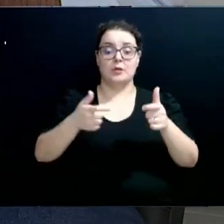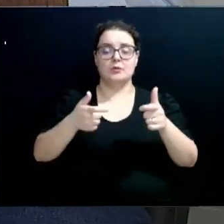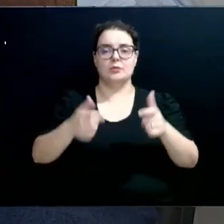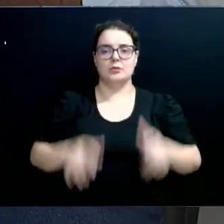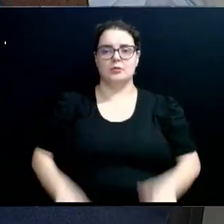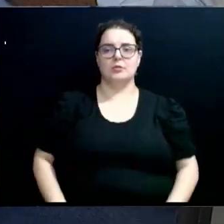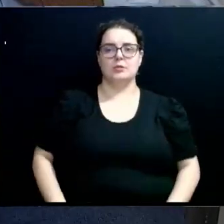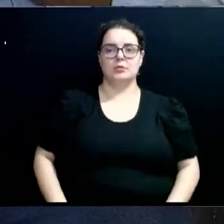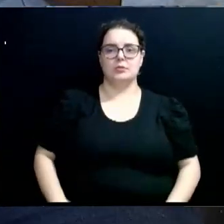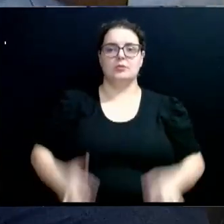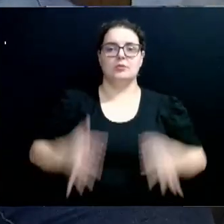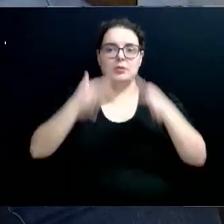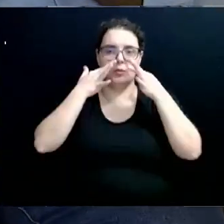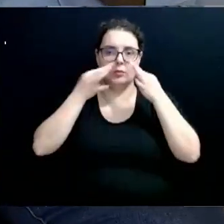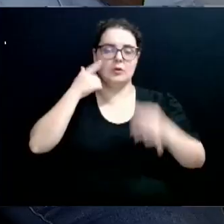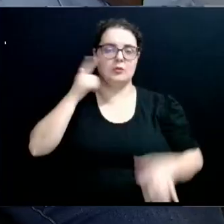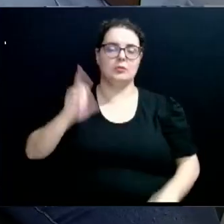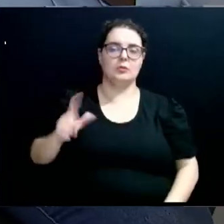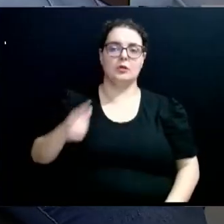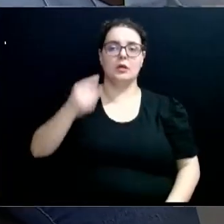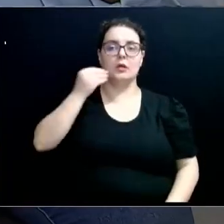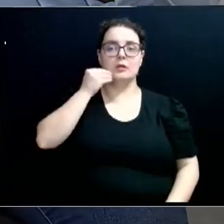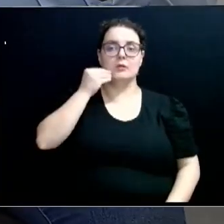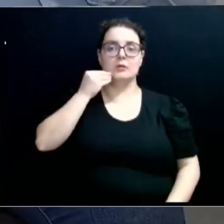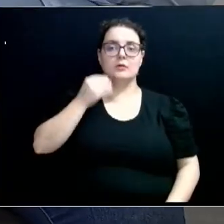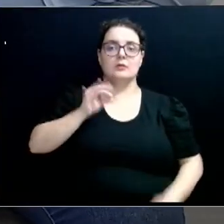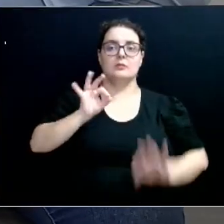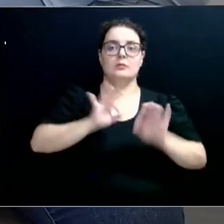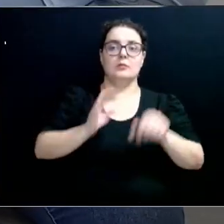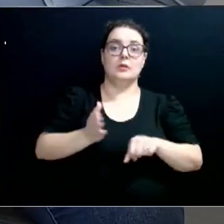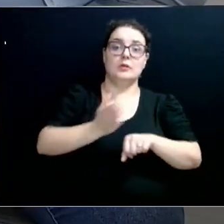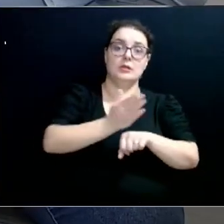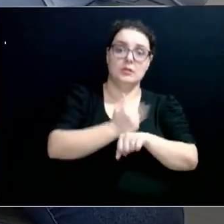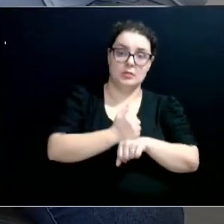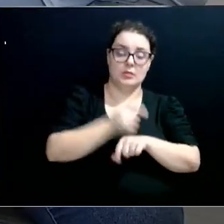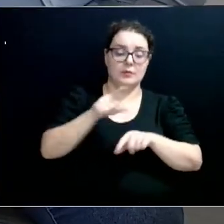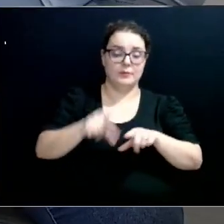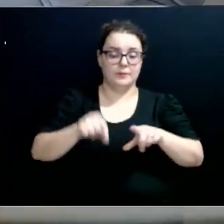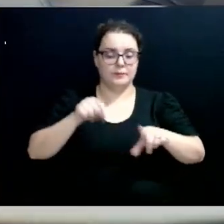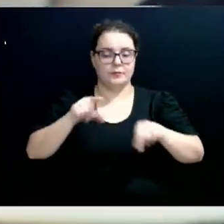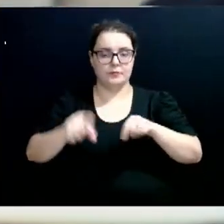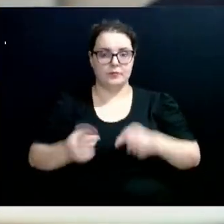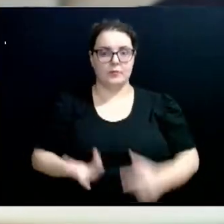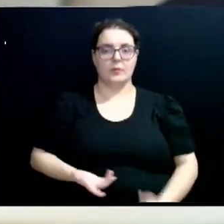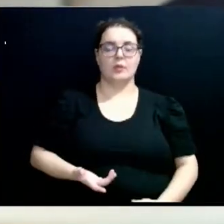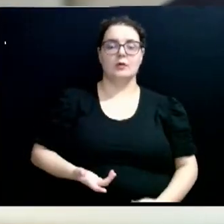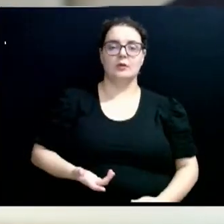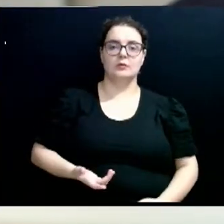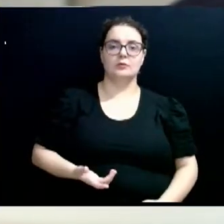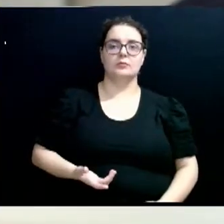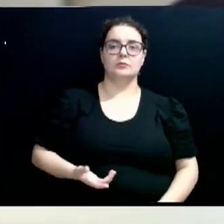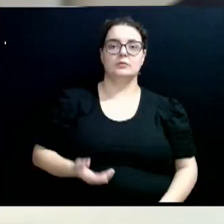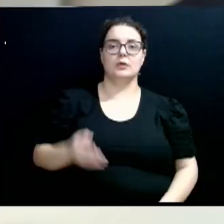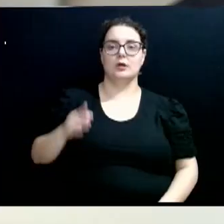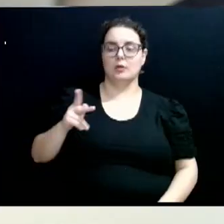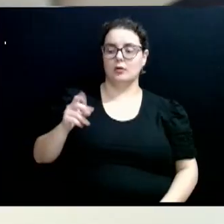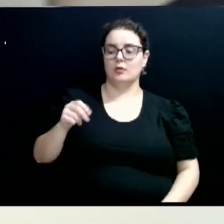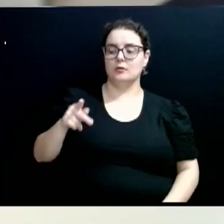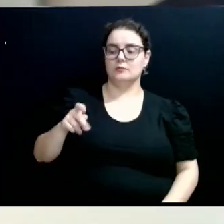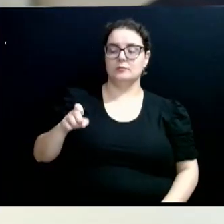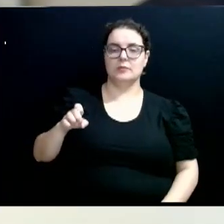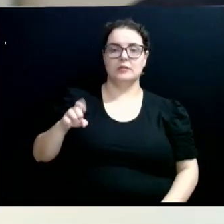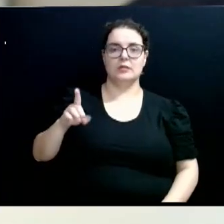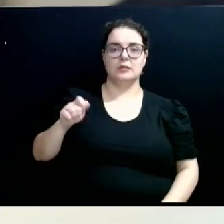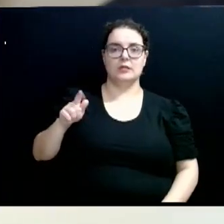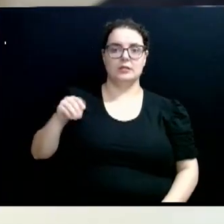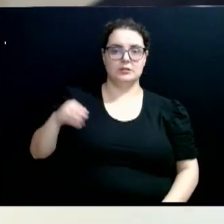primeira grande atenção, evidentemente, é tentar antecipar ao máximo a escolha da